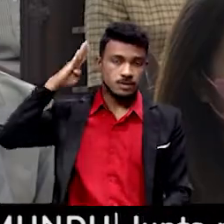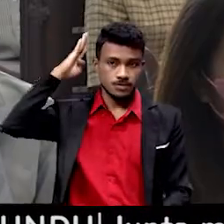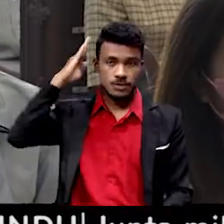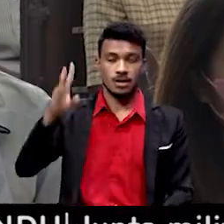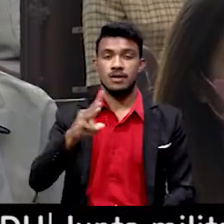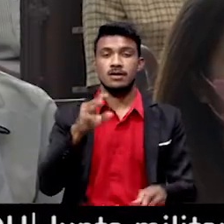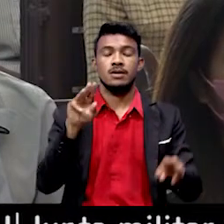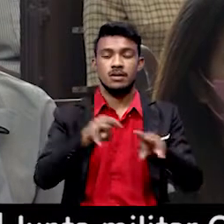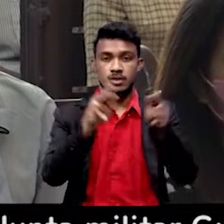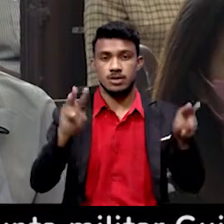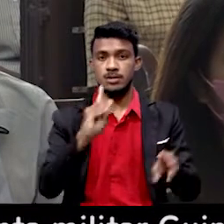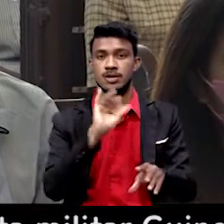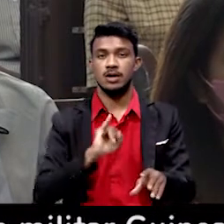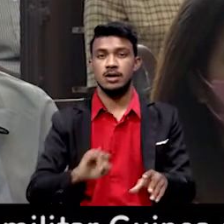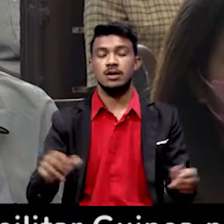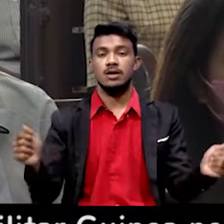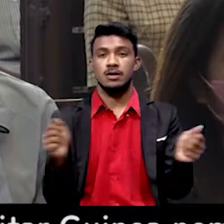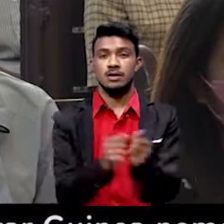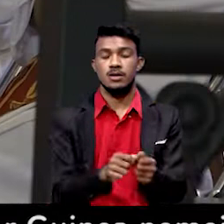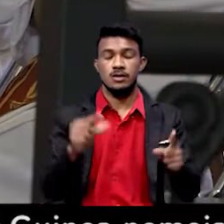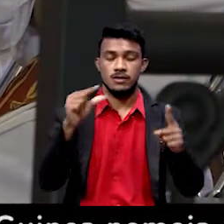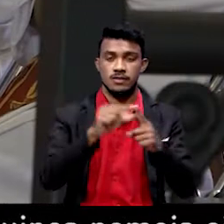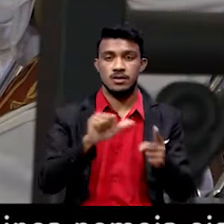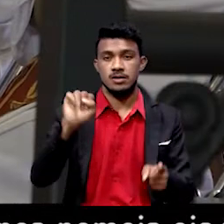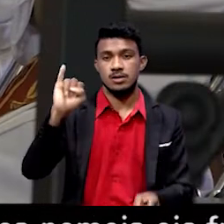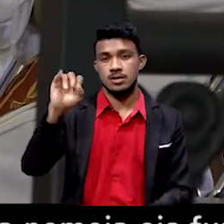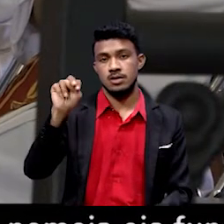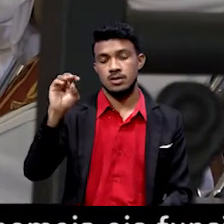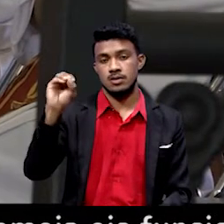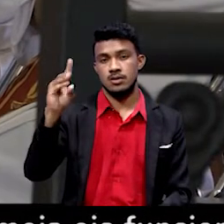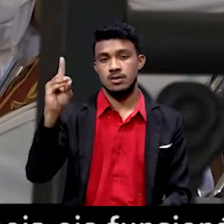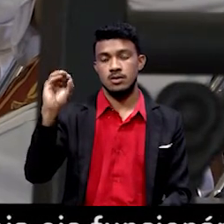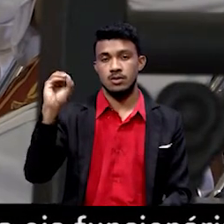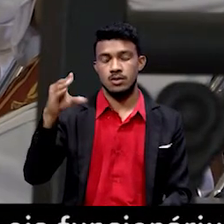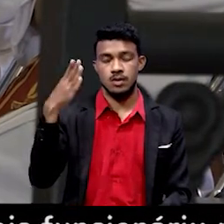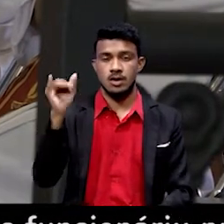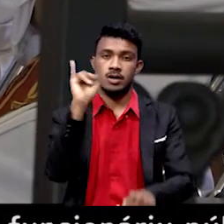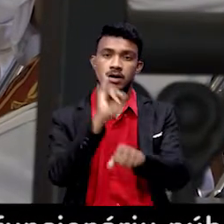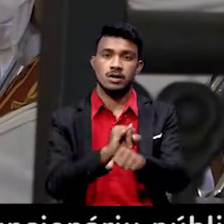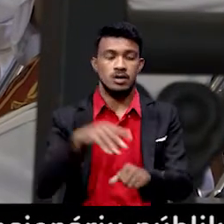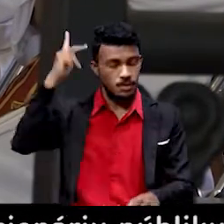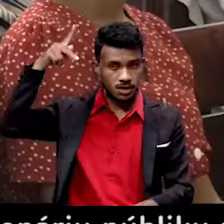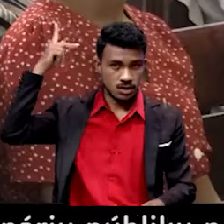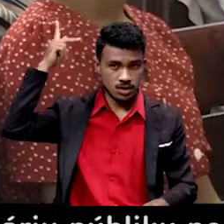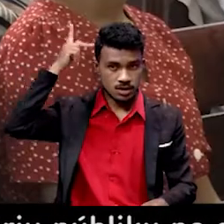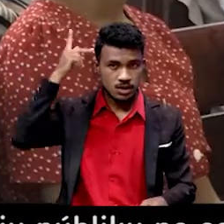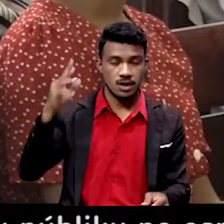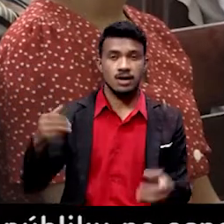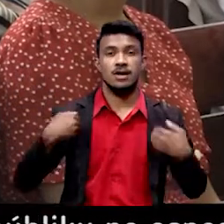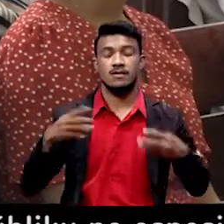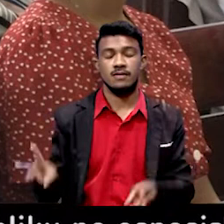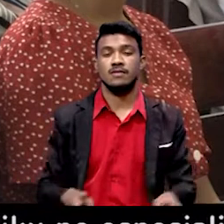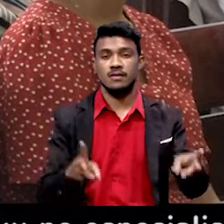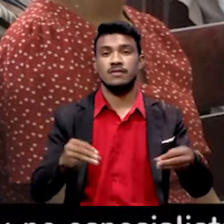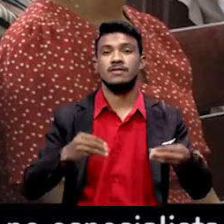sentir o sínodo ne, lau hamutu que é uma creda no ia missão cristunian. Tambane Papa Francisco Amoso Dalangne atu